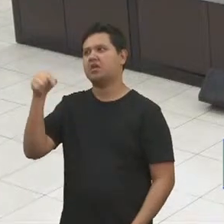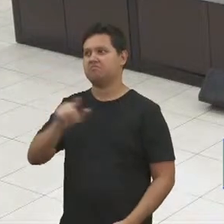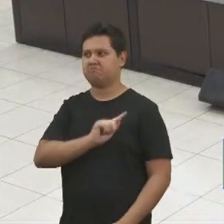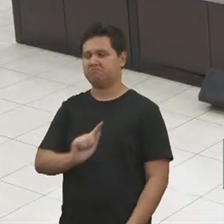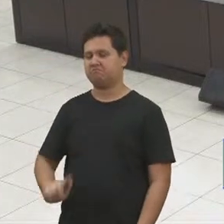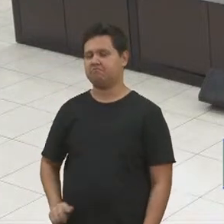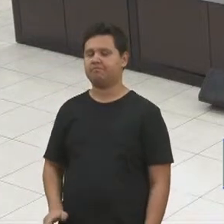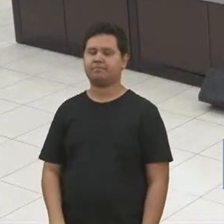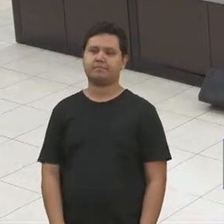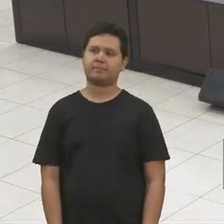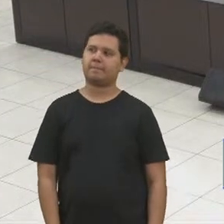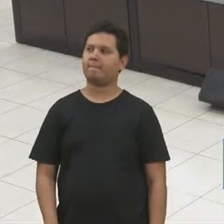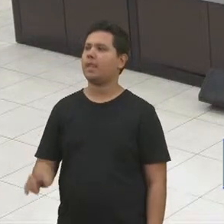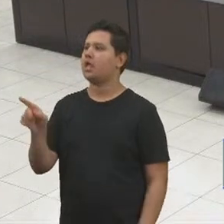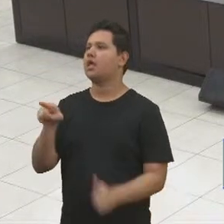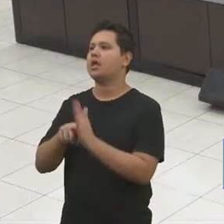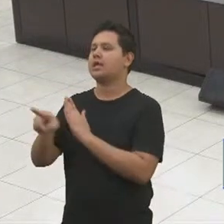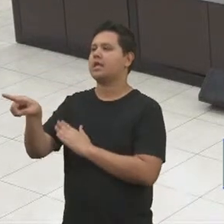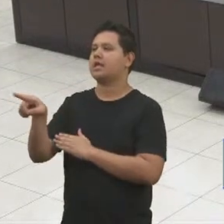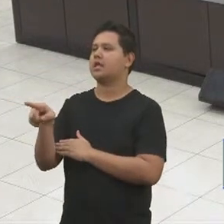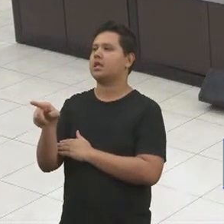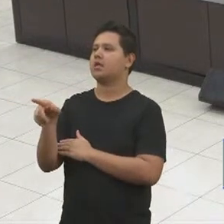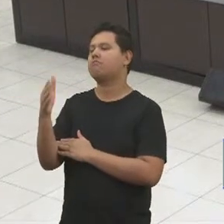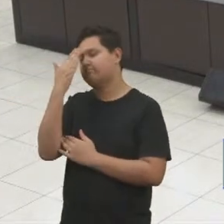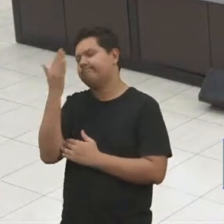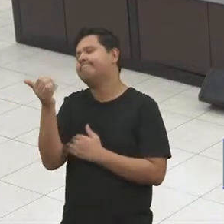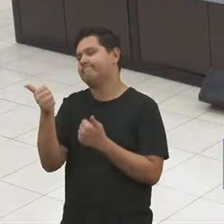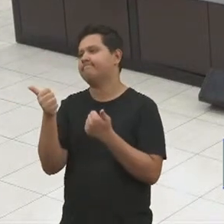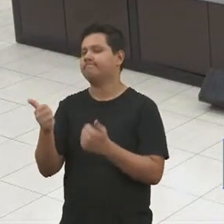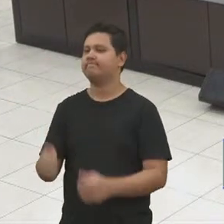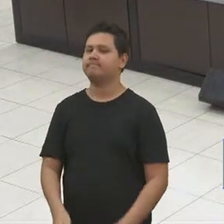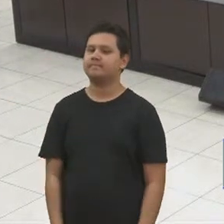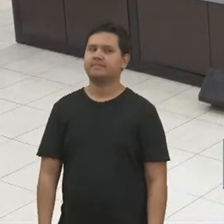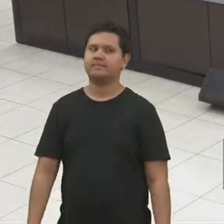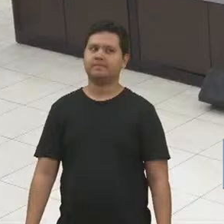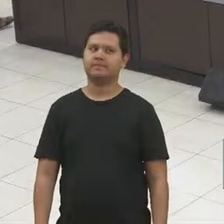E, Guilherme, muito obrigado.